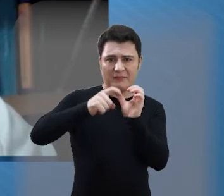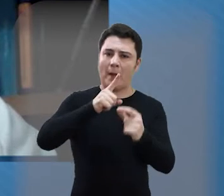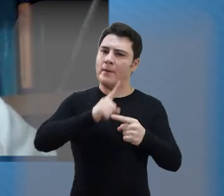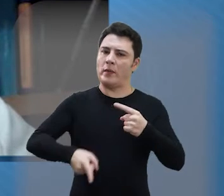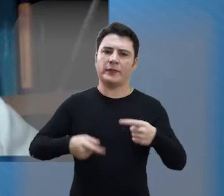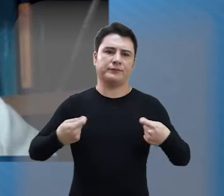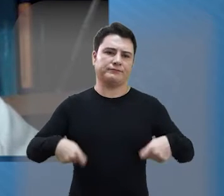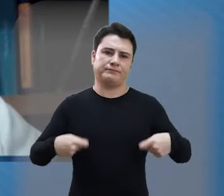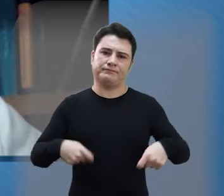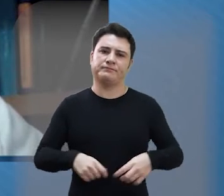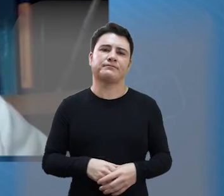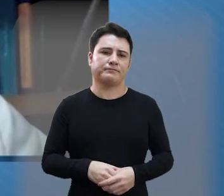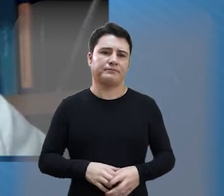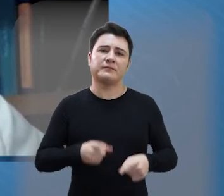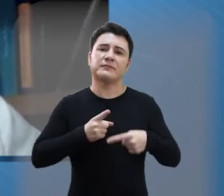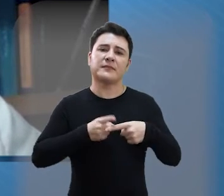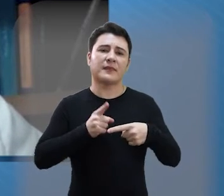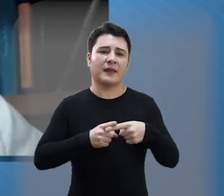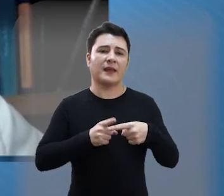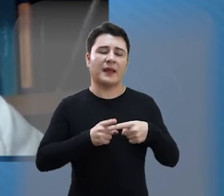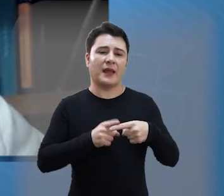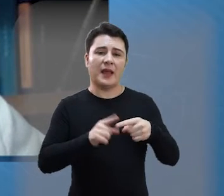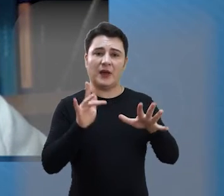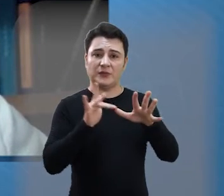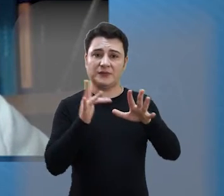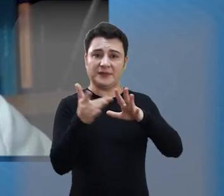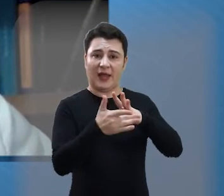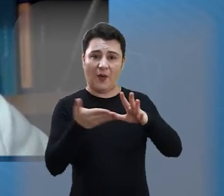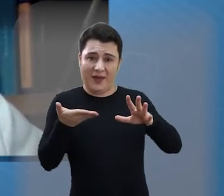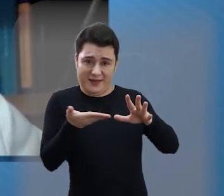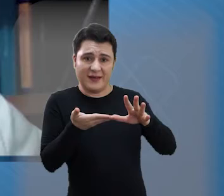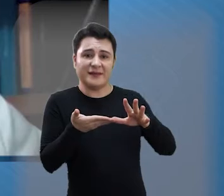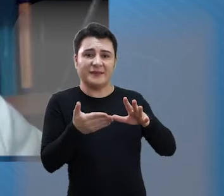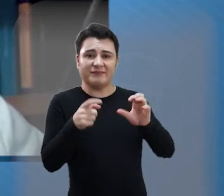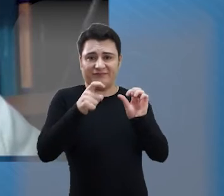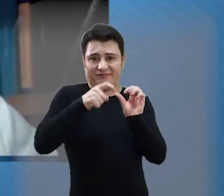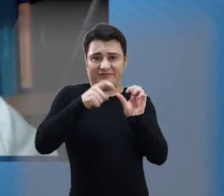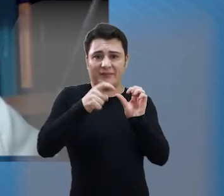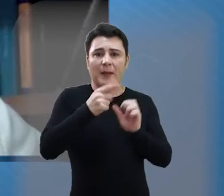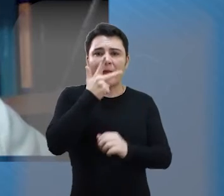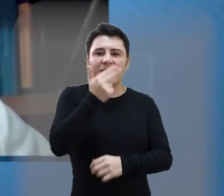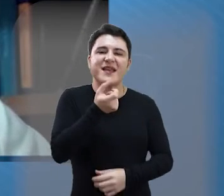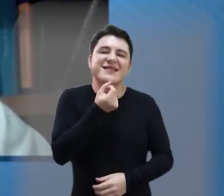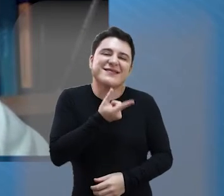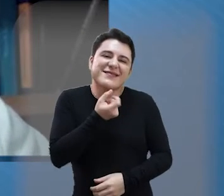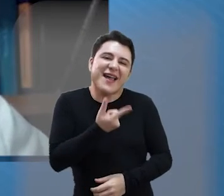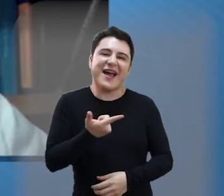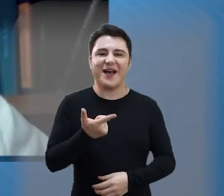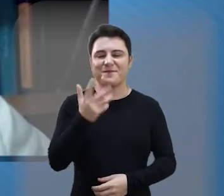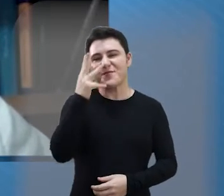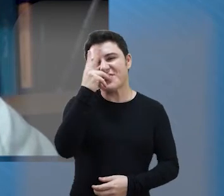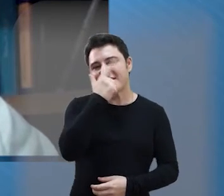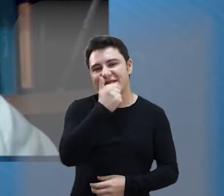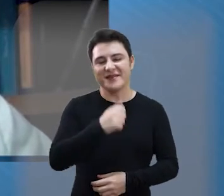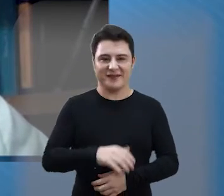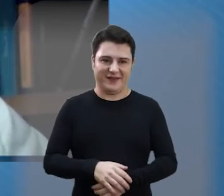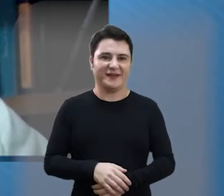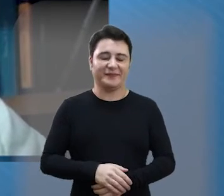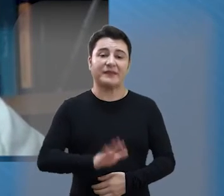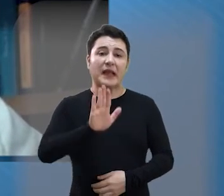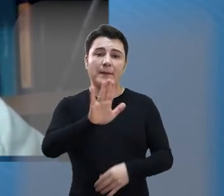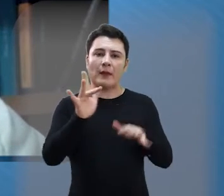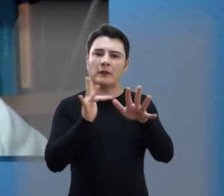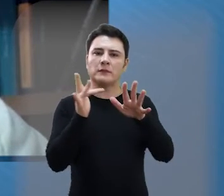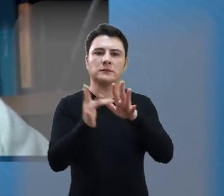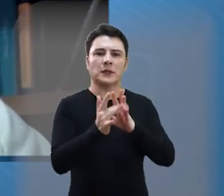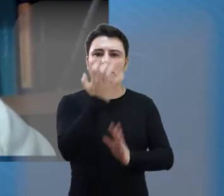de fazer TikTok. Eu acho que TikTok é um meio, uma mídia social engraçadinha,